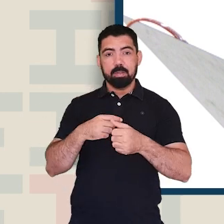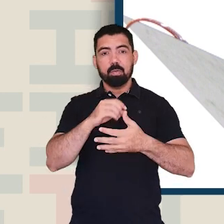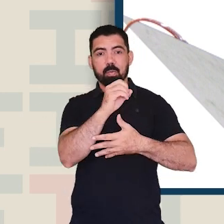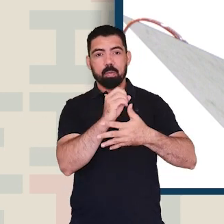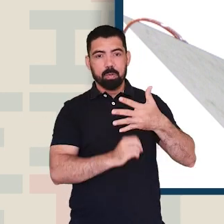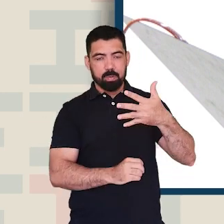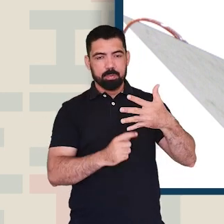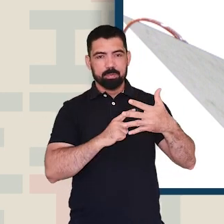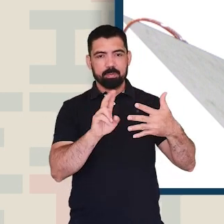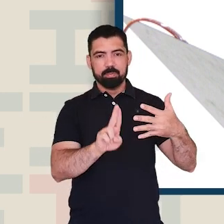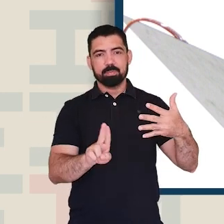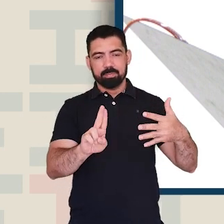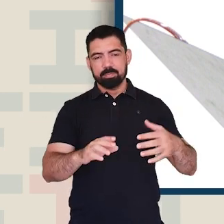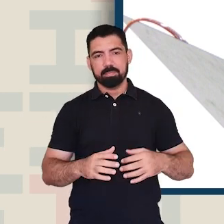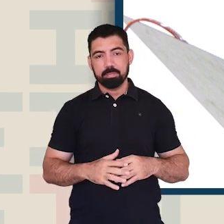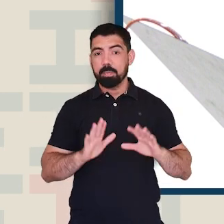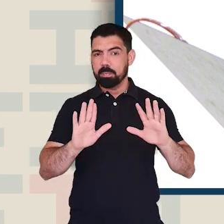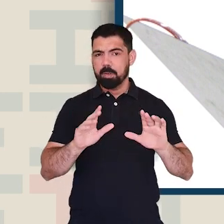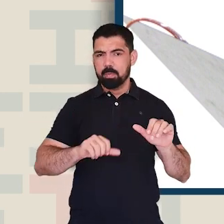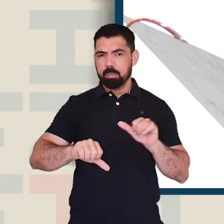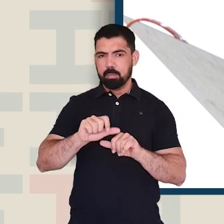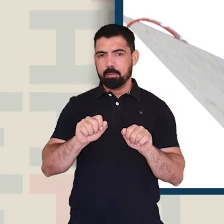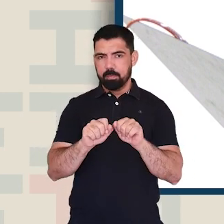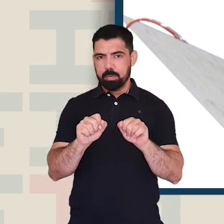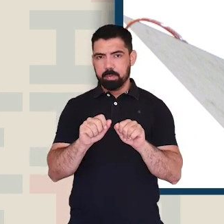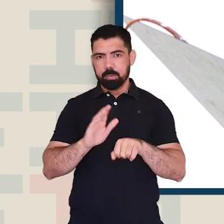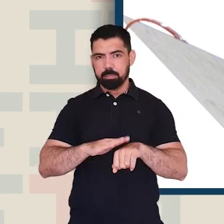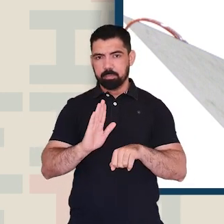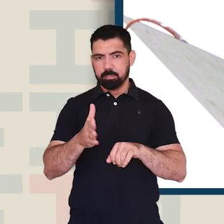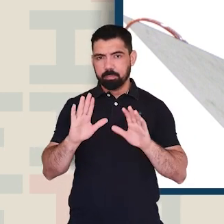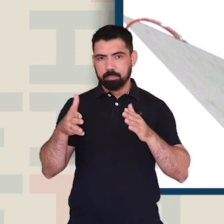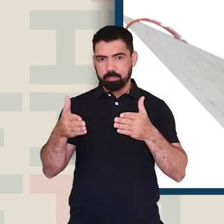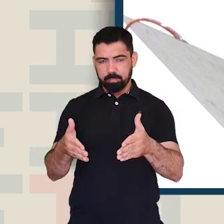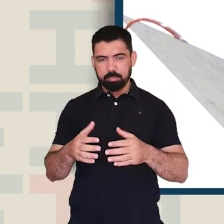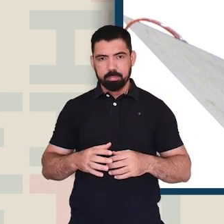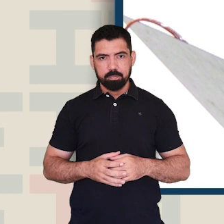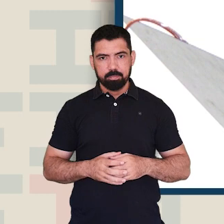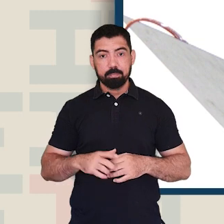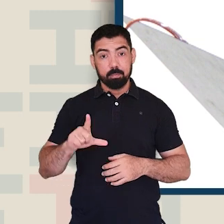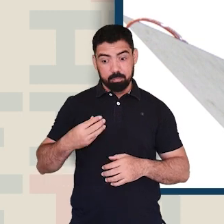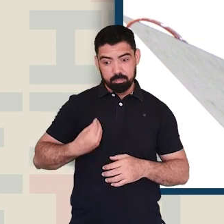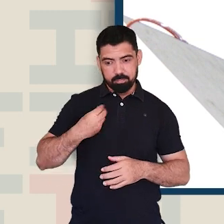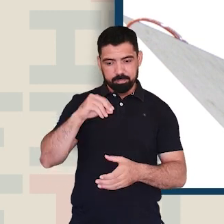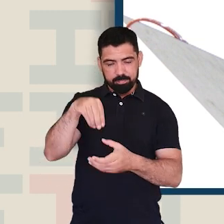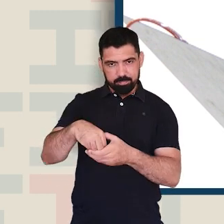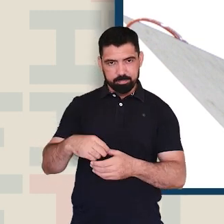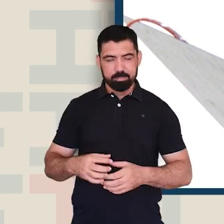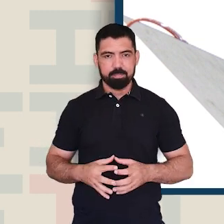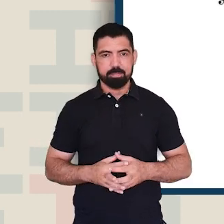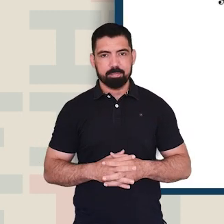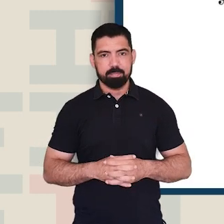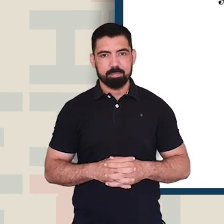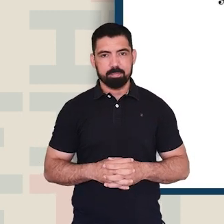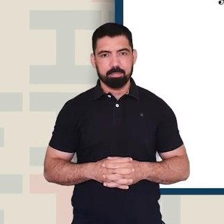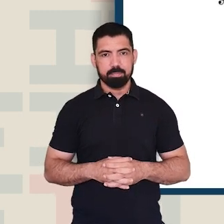acordes. Só que eu fiz assim, já com essas aberturas de tríade, né?